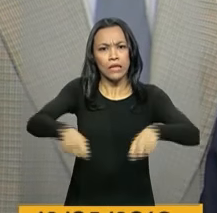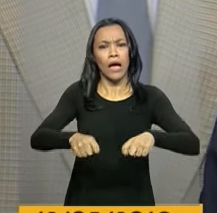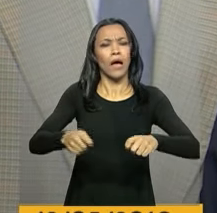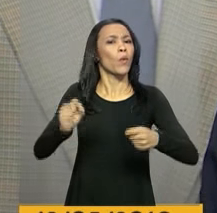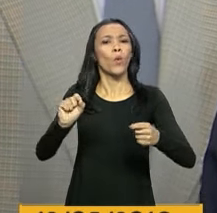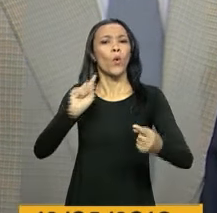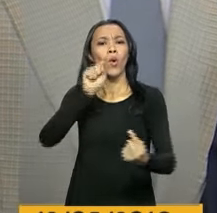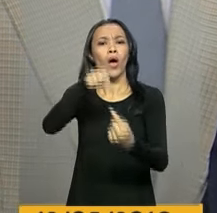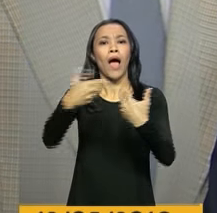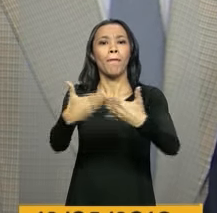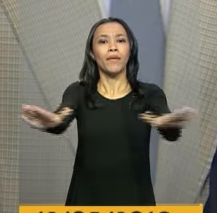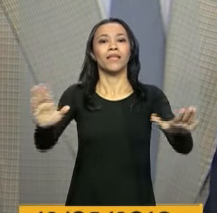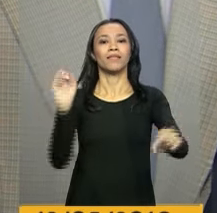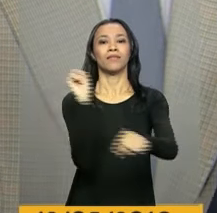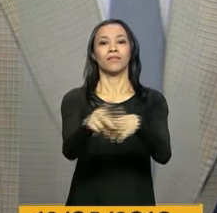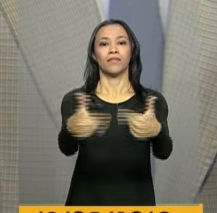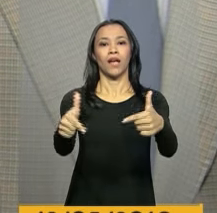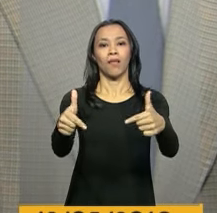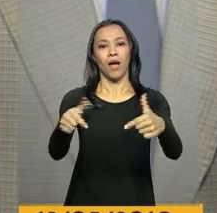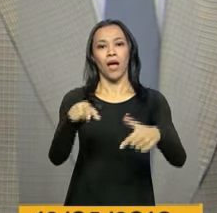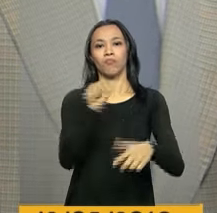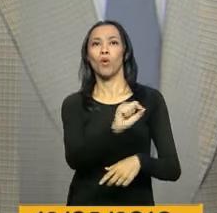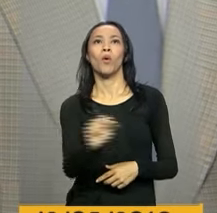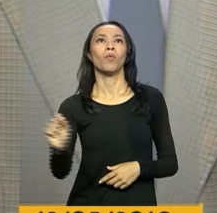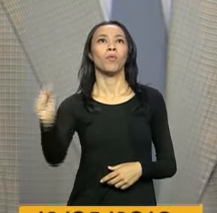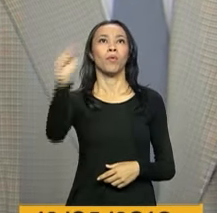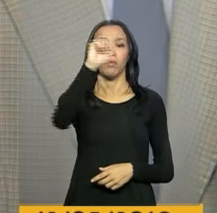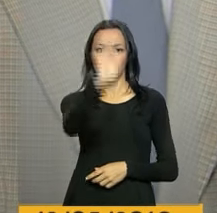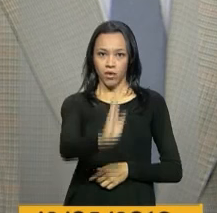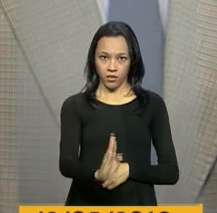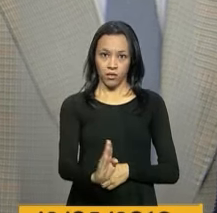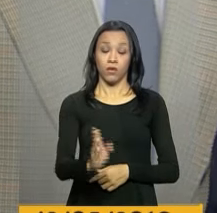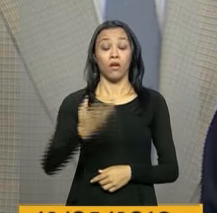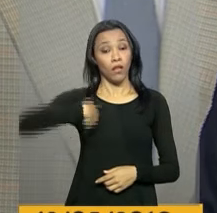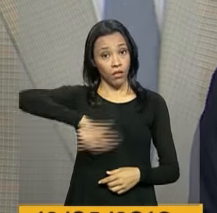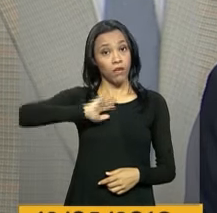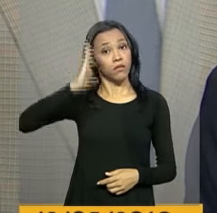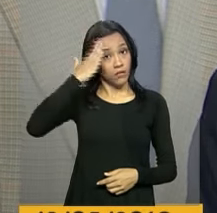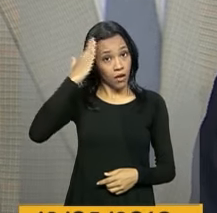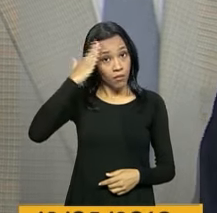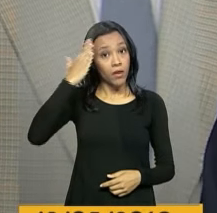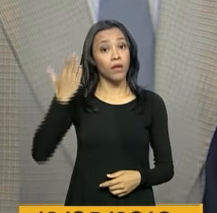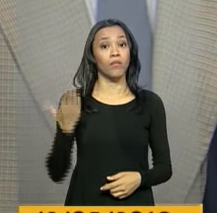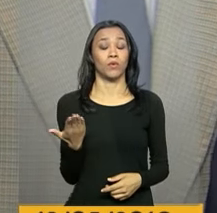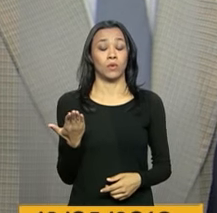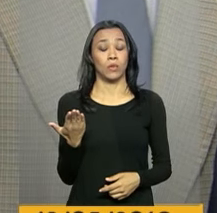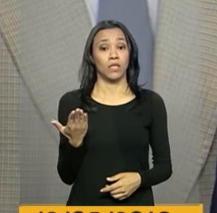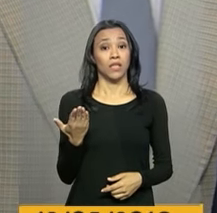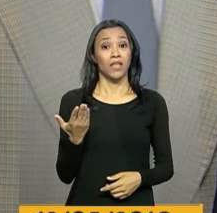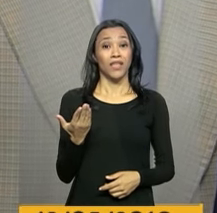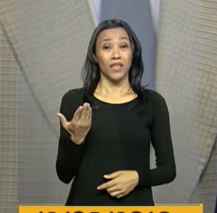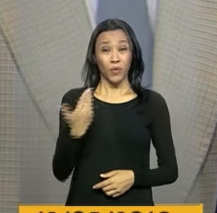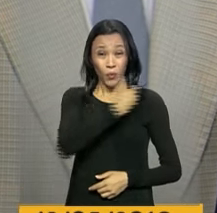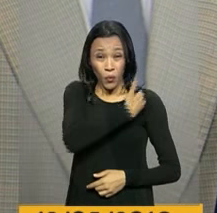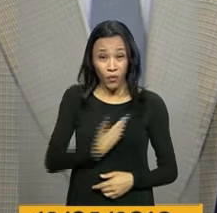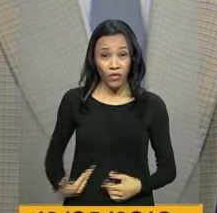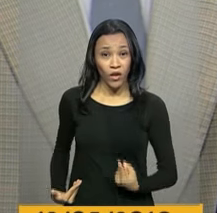emprego no país. Sabemos que o Estado não pode tudo